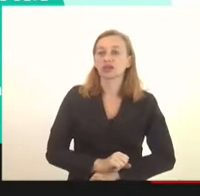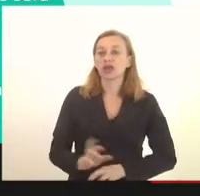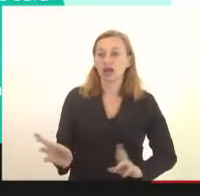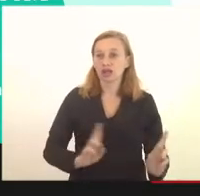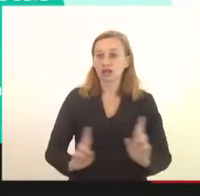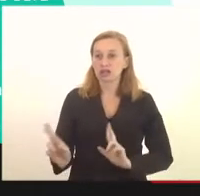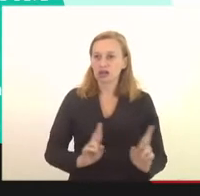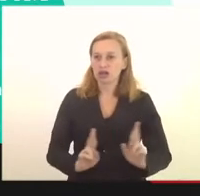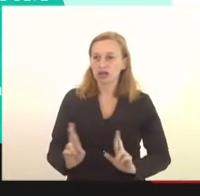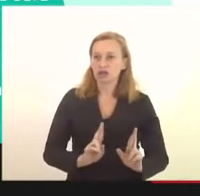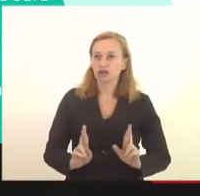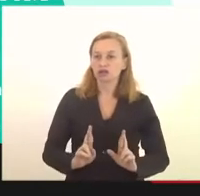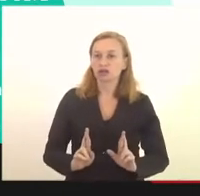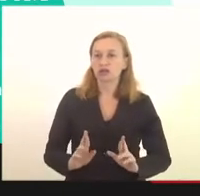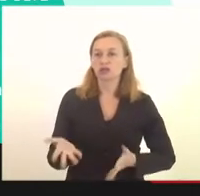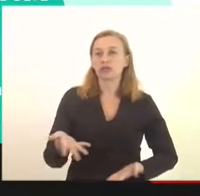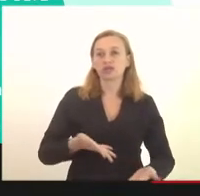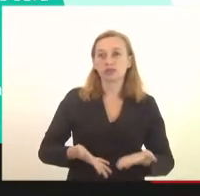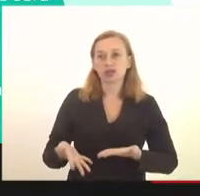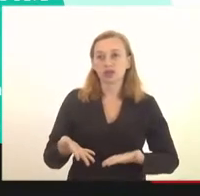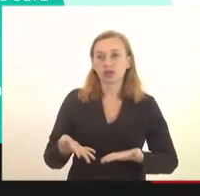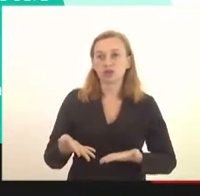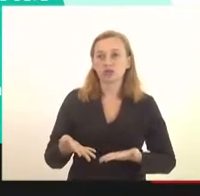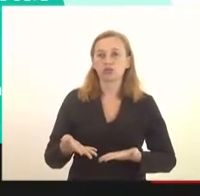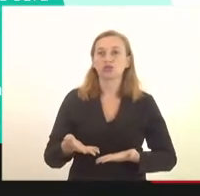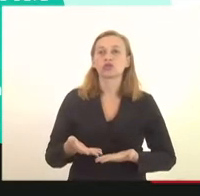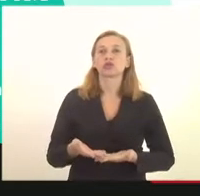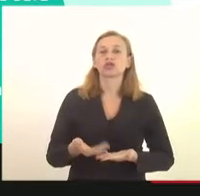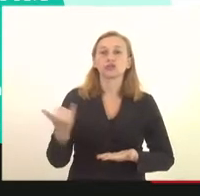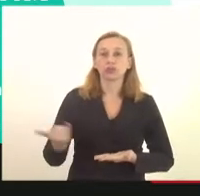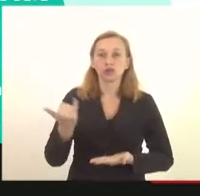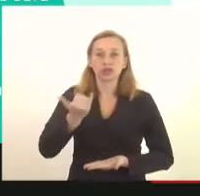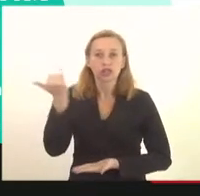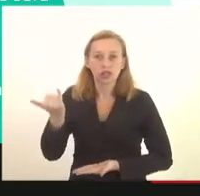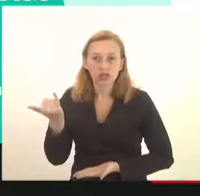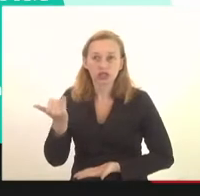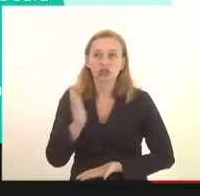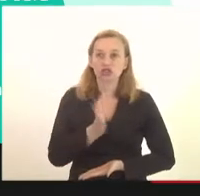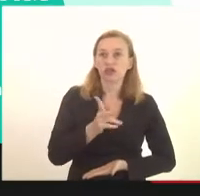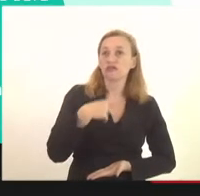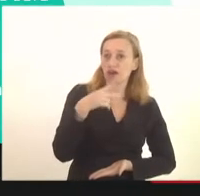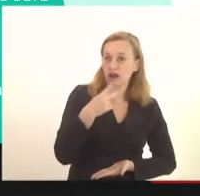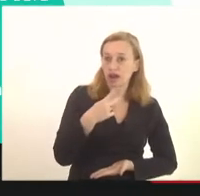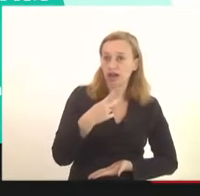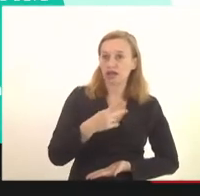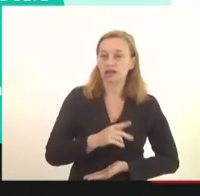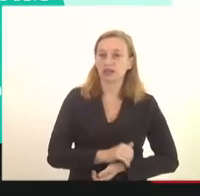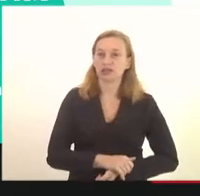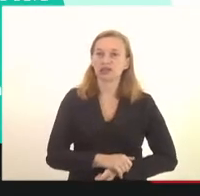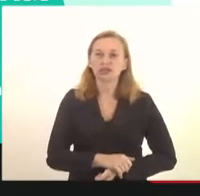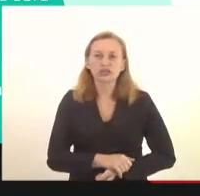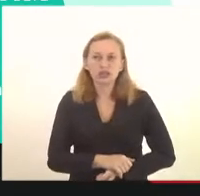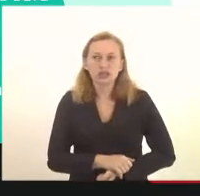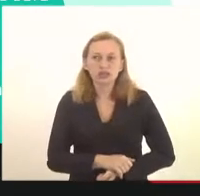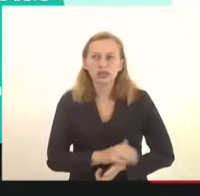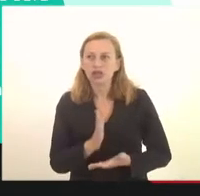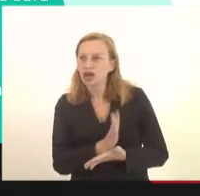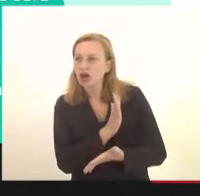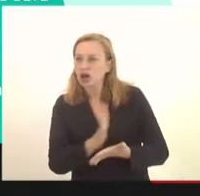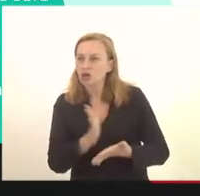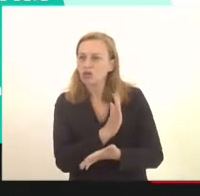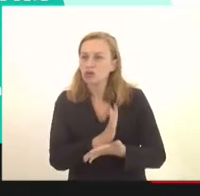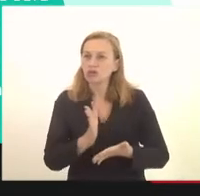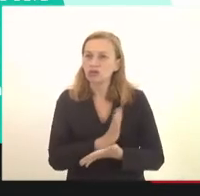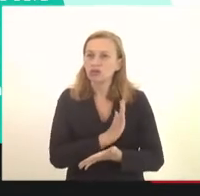questão da participação especial, só pra, como eu falei de Spadarte, só para deixar aqui, vamos dizer, alinhar as